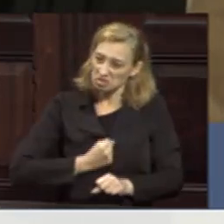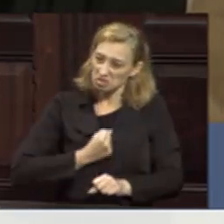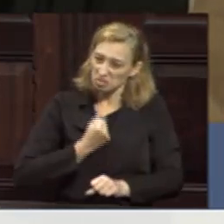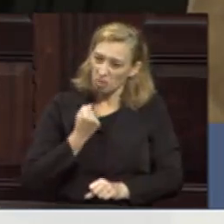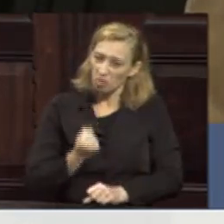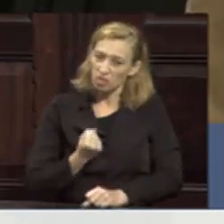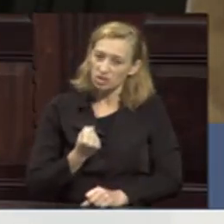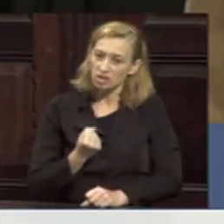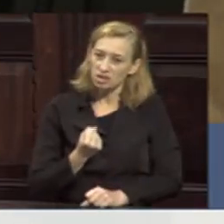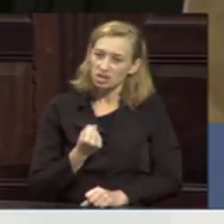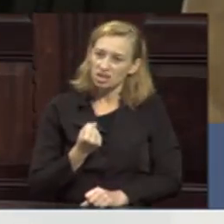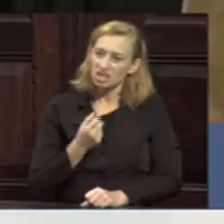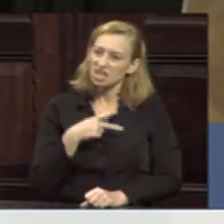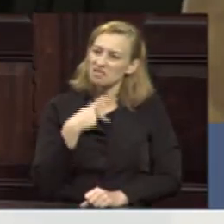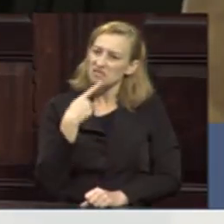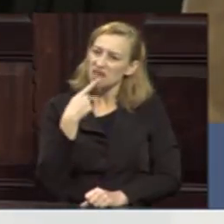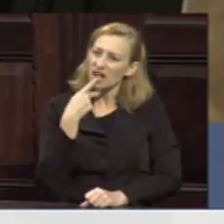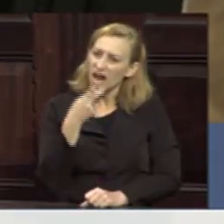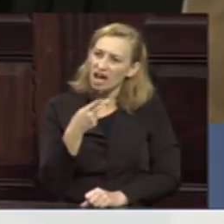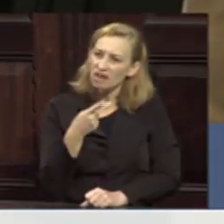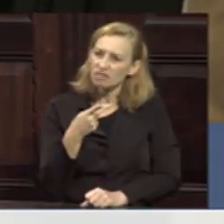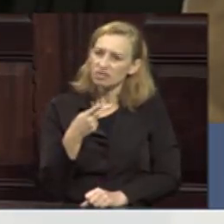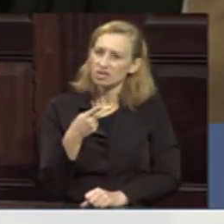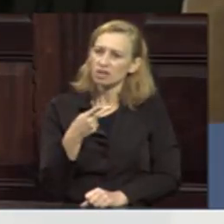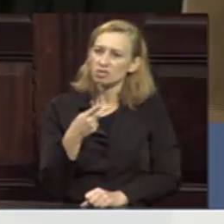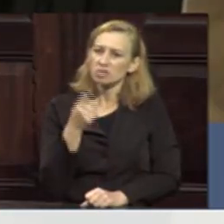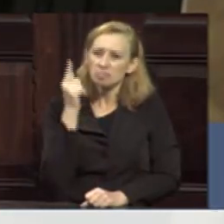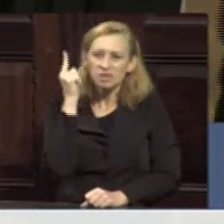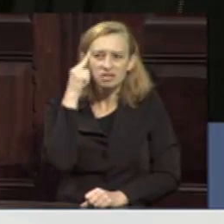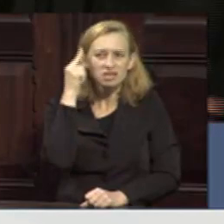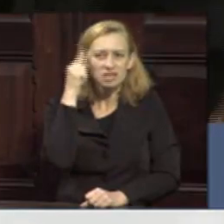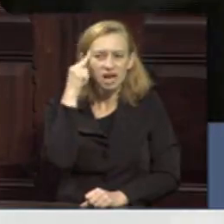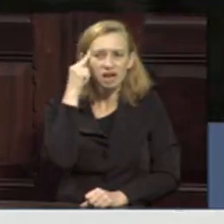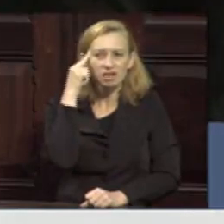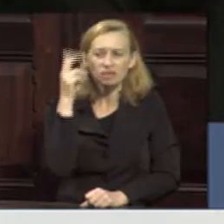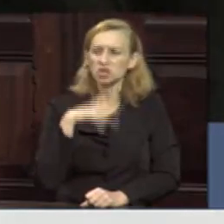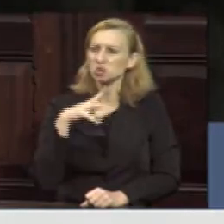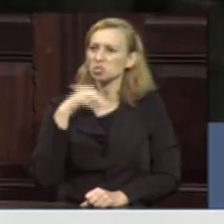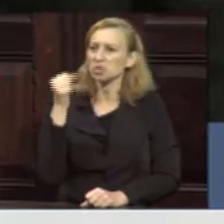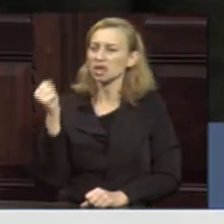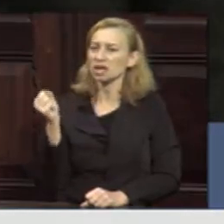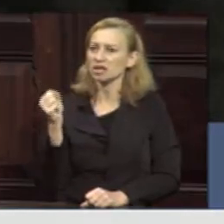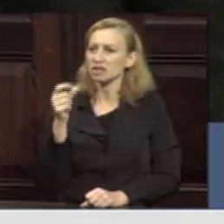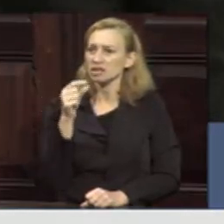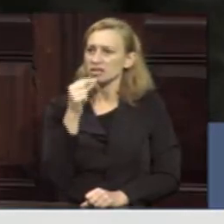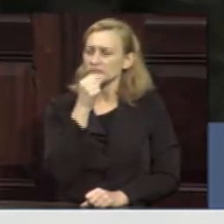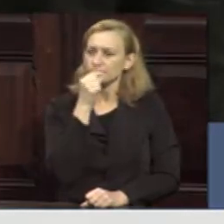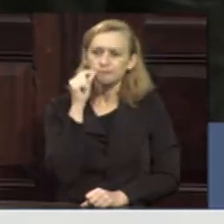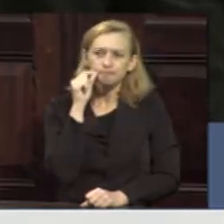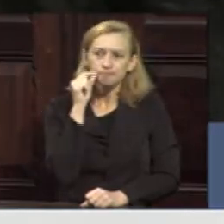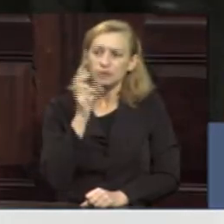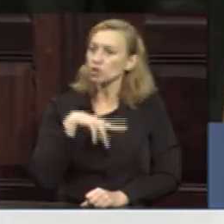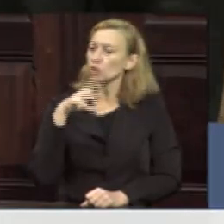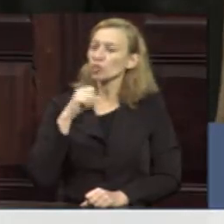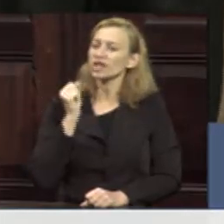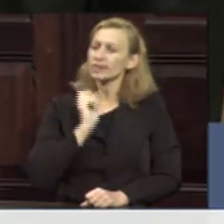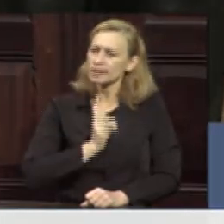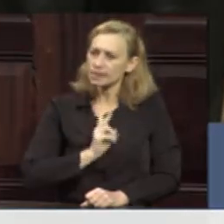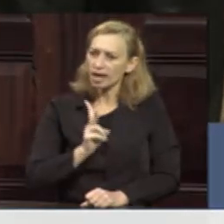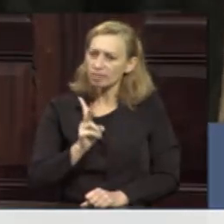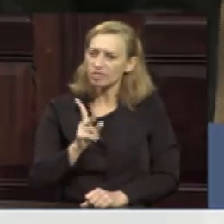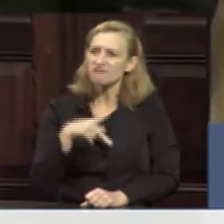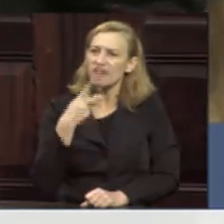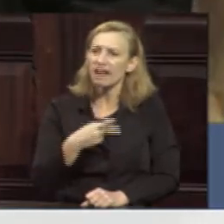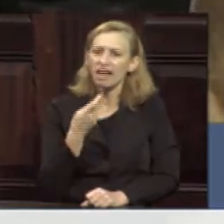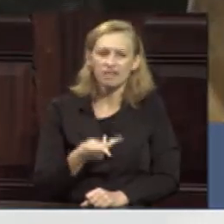retroalimentada, nua e crua. Nua e crua. Nós vamos ficar atentos, porque nós queremos